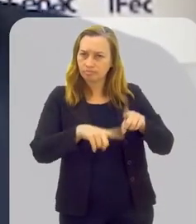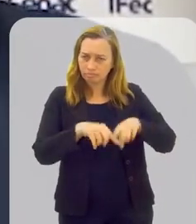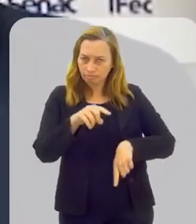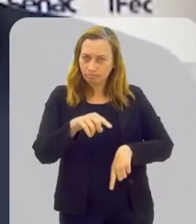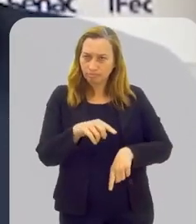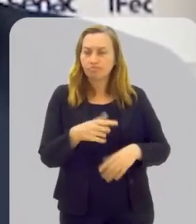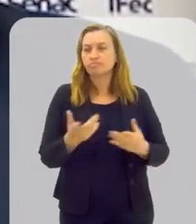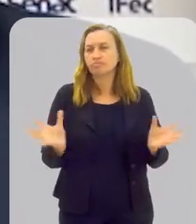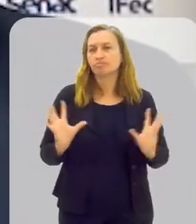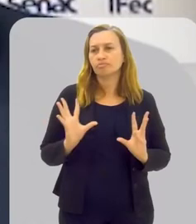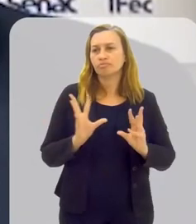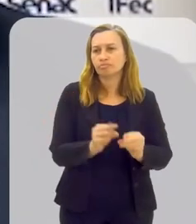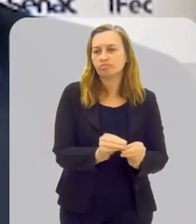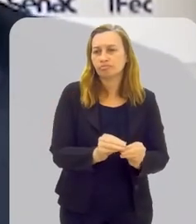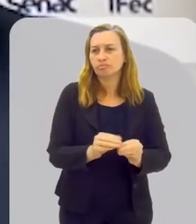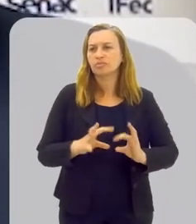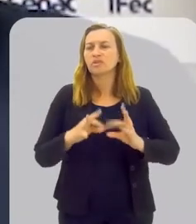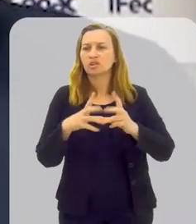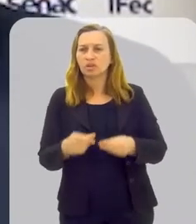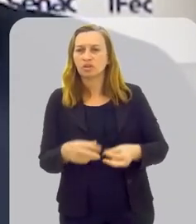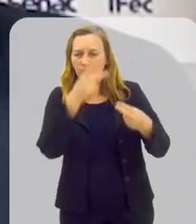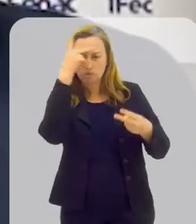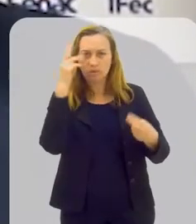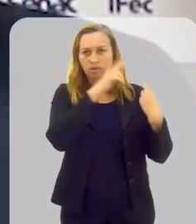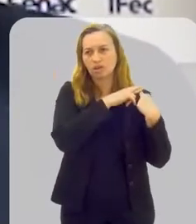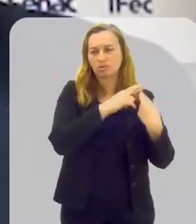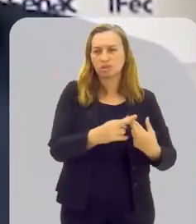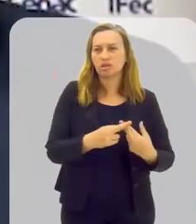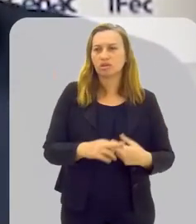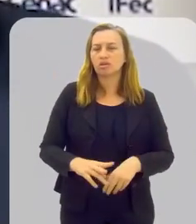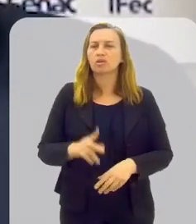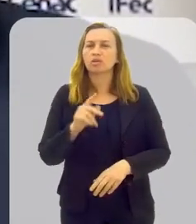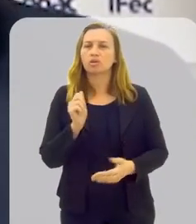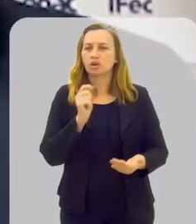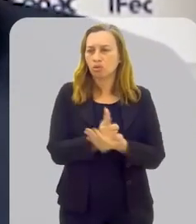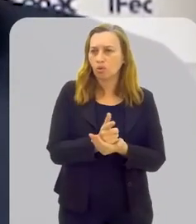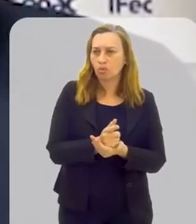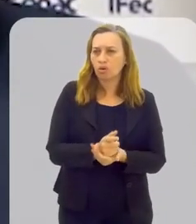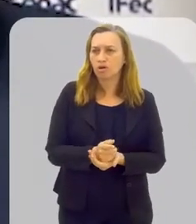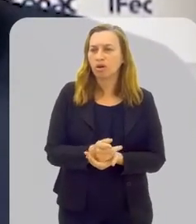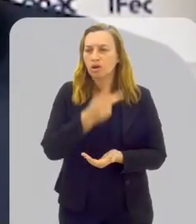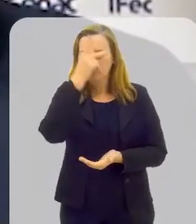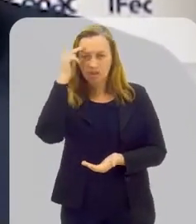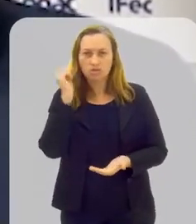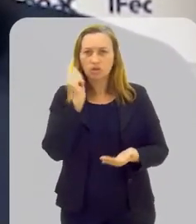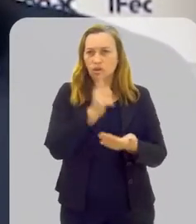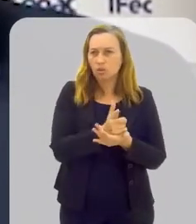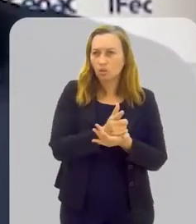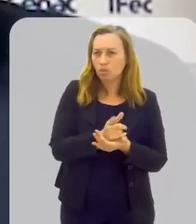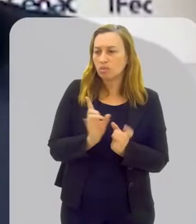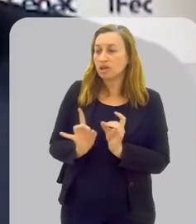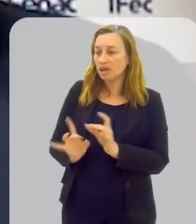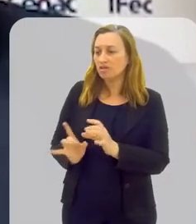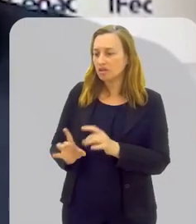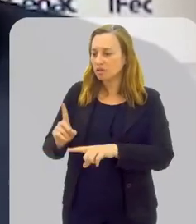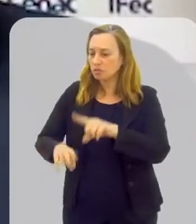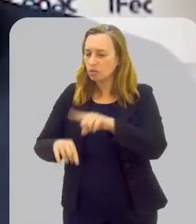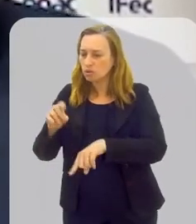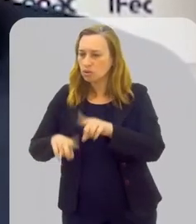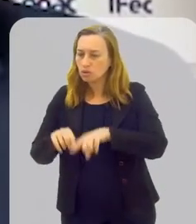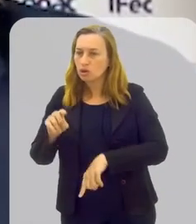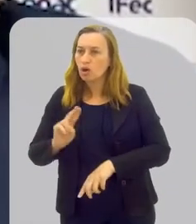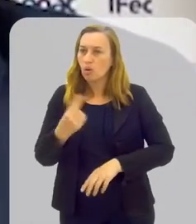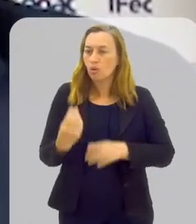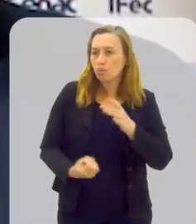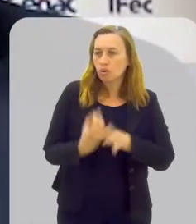é uma palavra grande mas é resumo é todo mundo é responsável por aquilo que consome seja o consumidor o